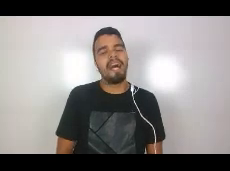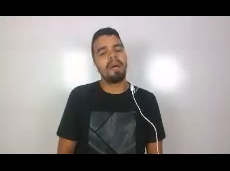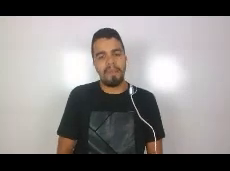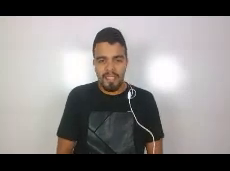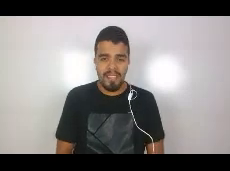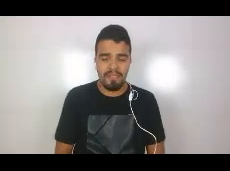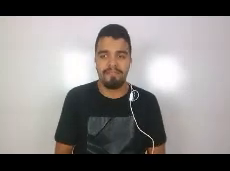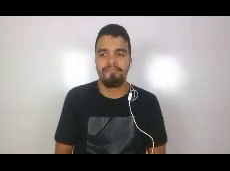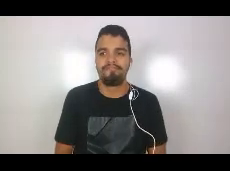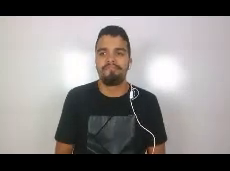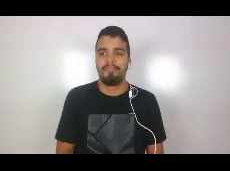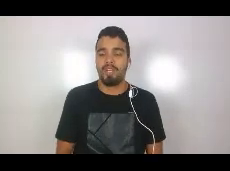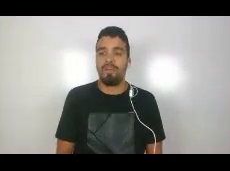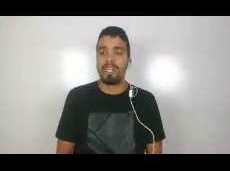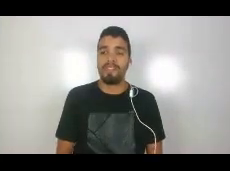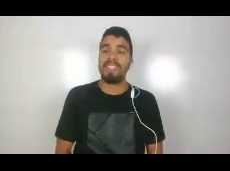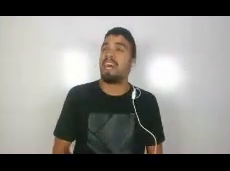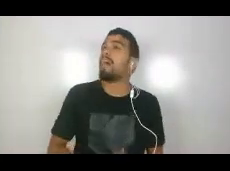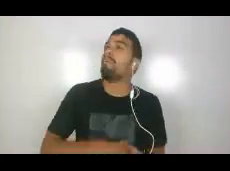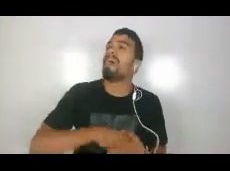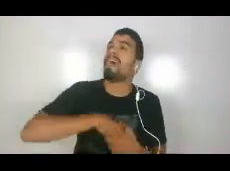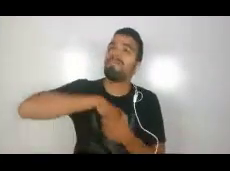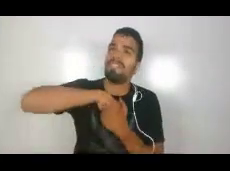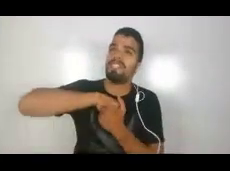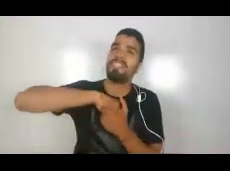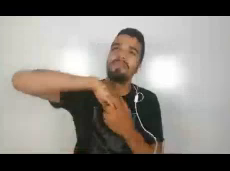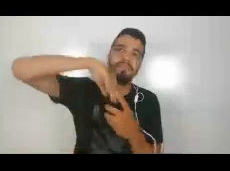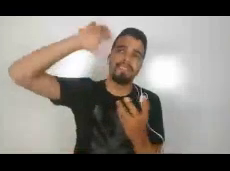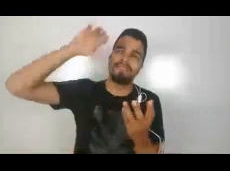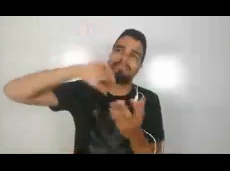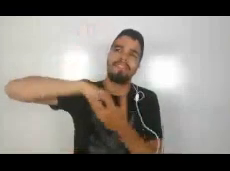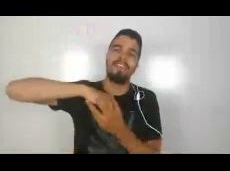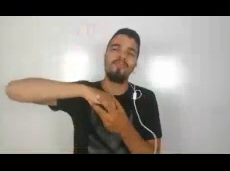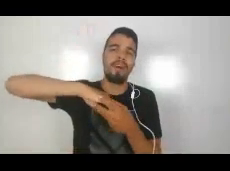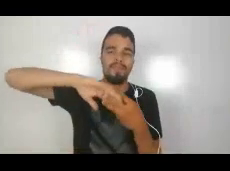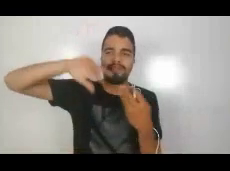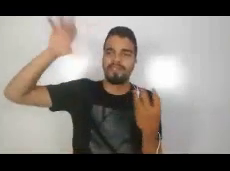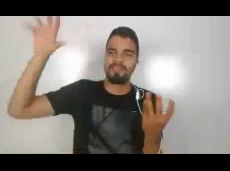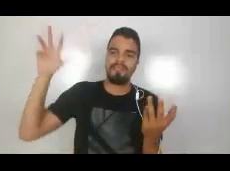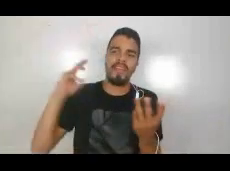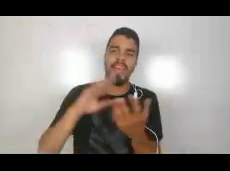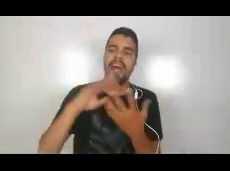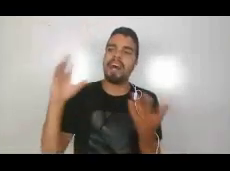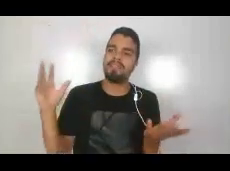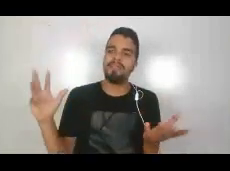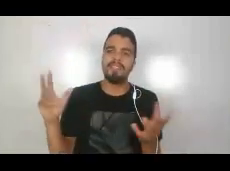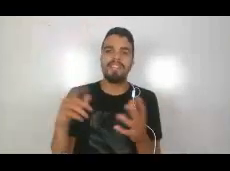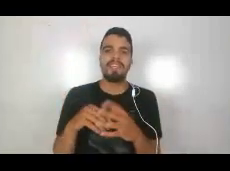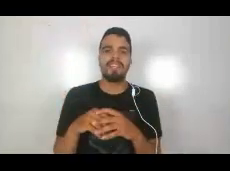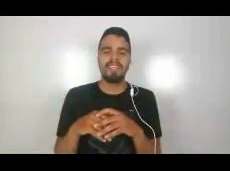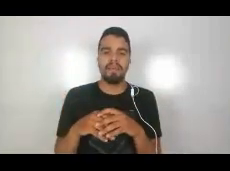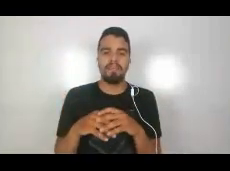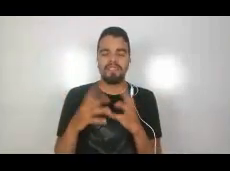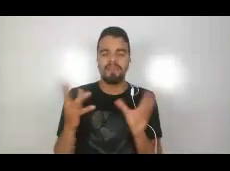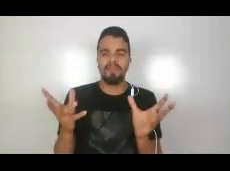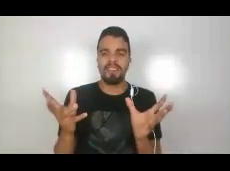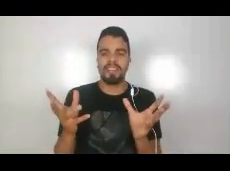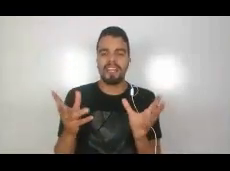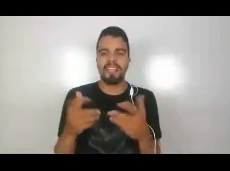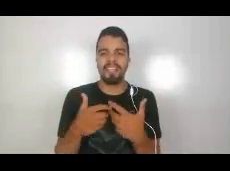temos uma rampa, né? Ou às vezes a rampa é altíssima, é um ângulo errado, que